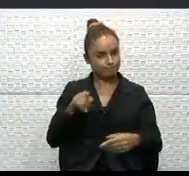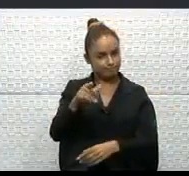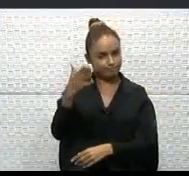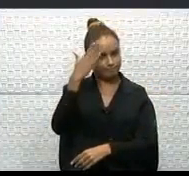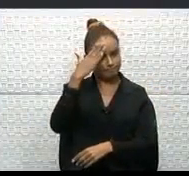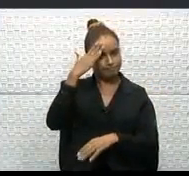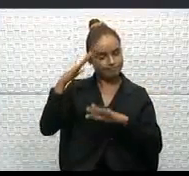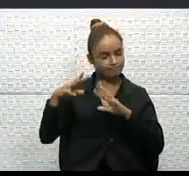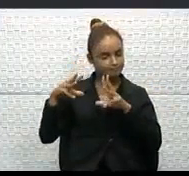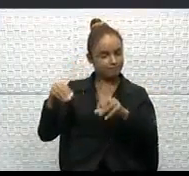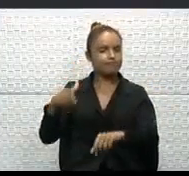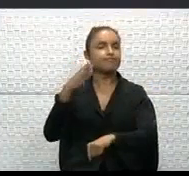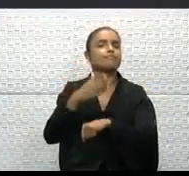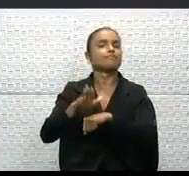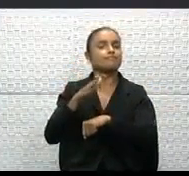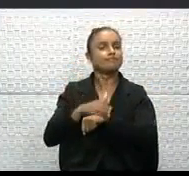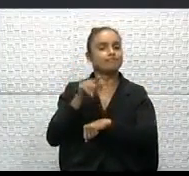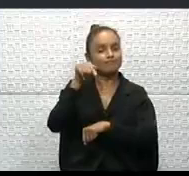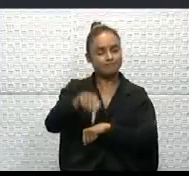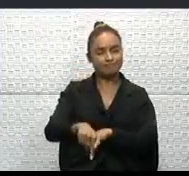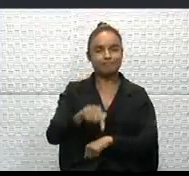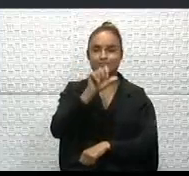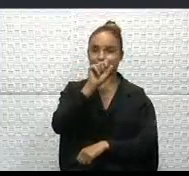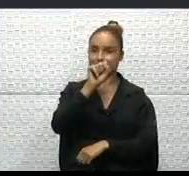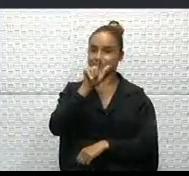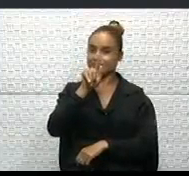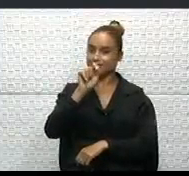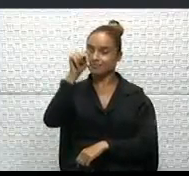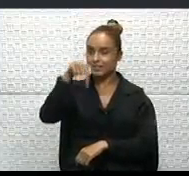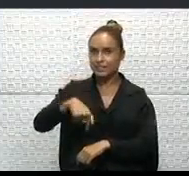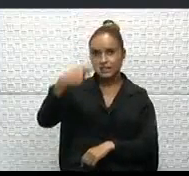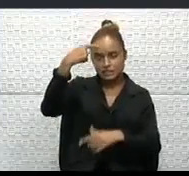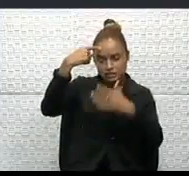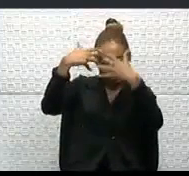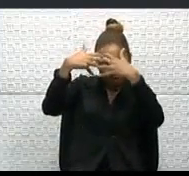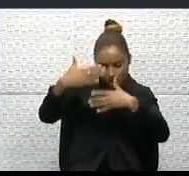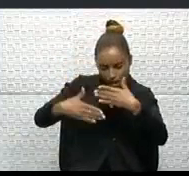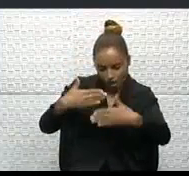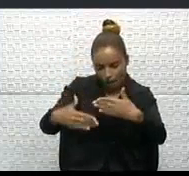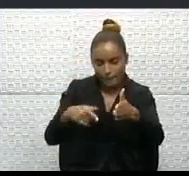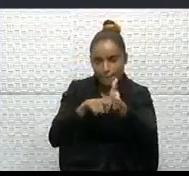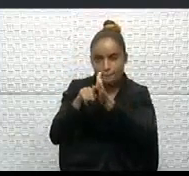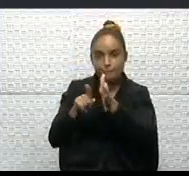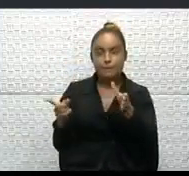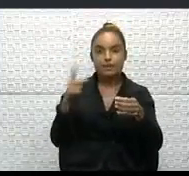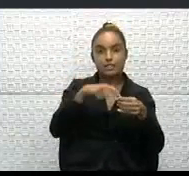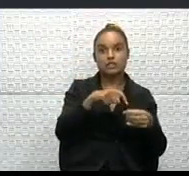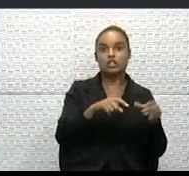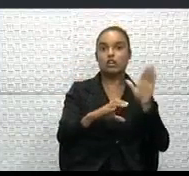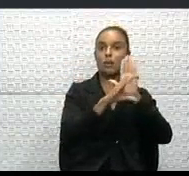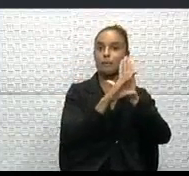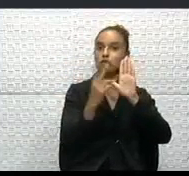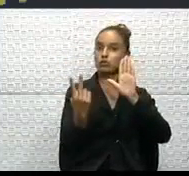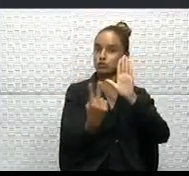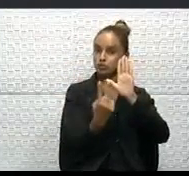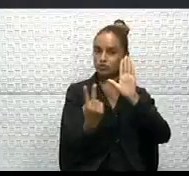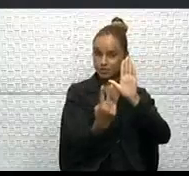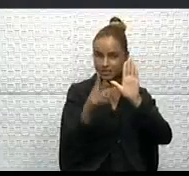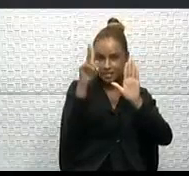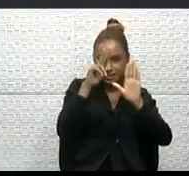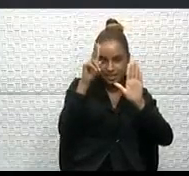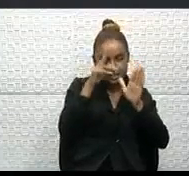usar tudo isso na prática? Siga com a SGA dessa unidade. Retomando a pesquisa da unidade 2, você deve